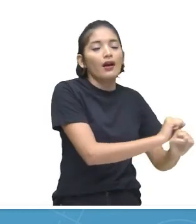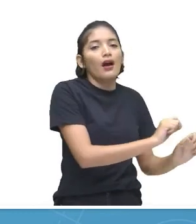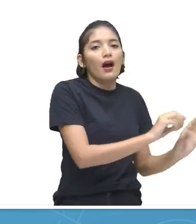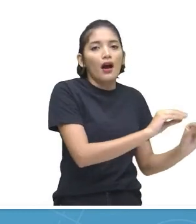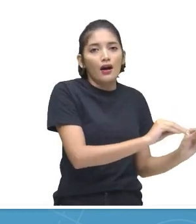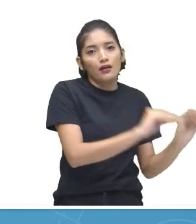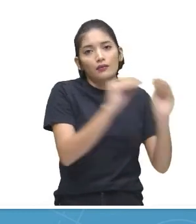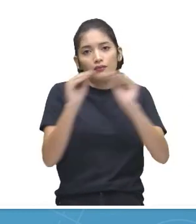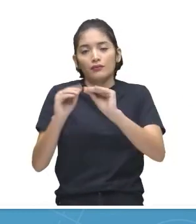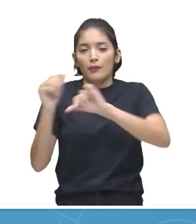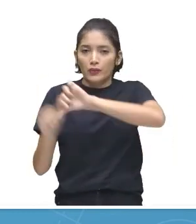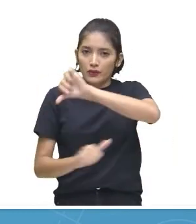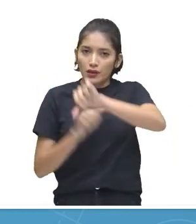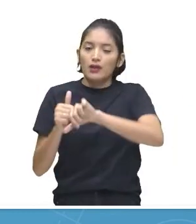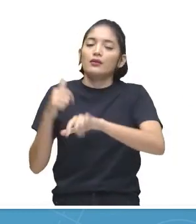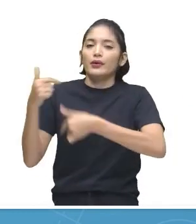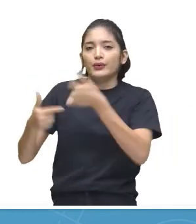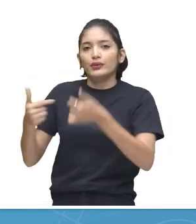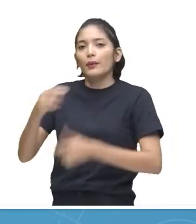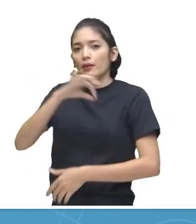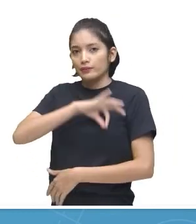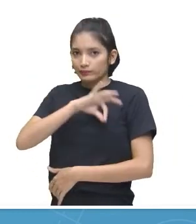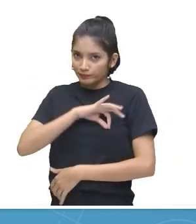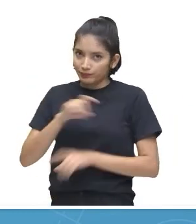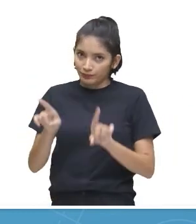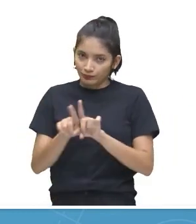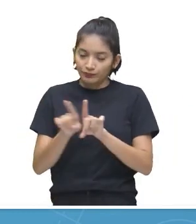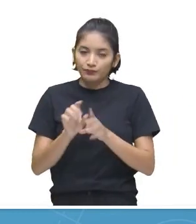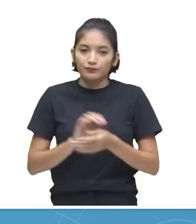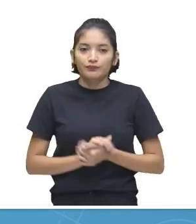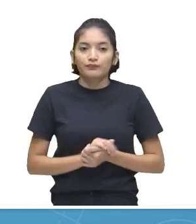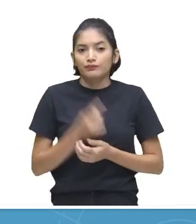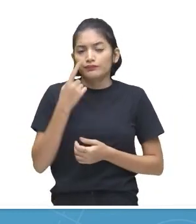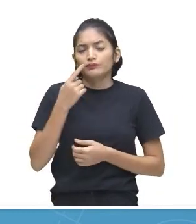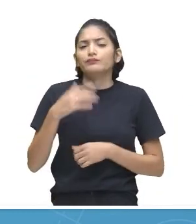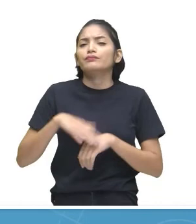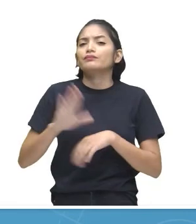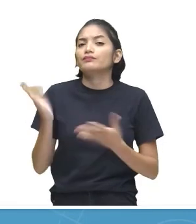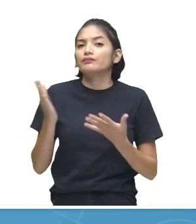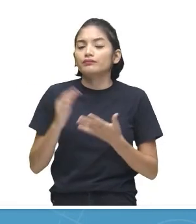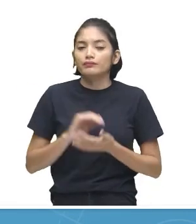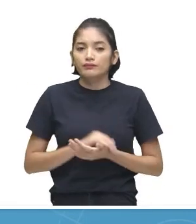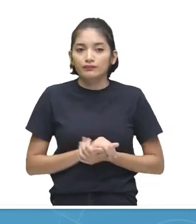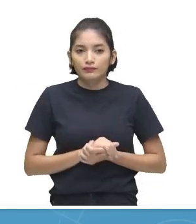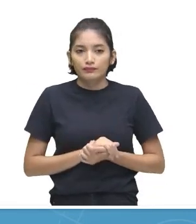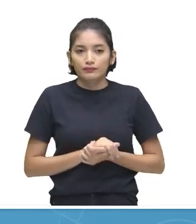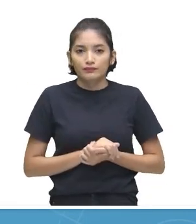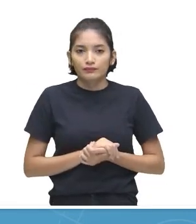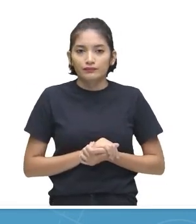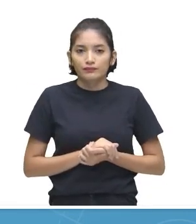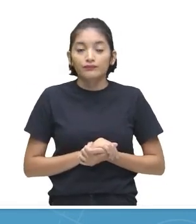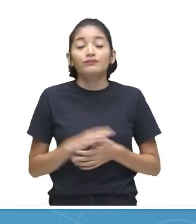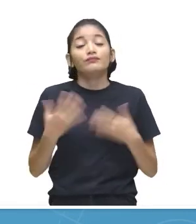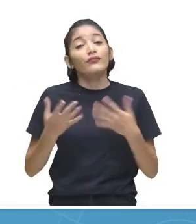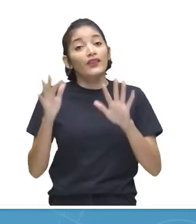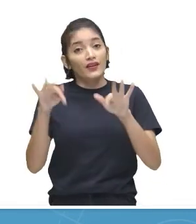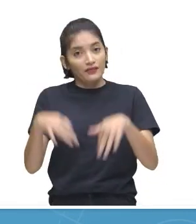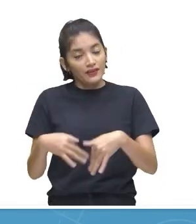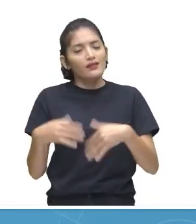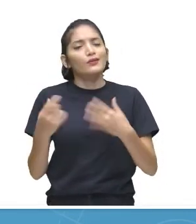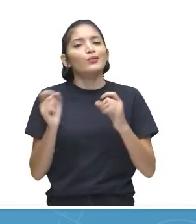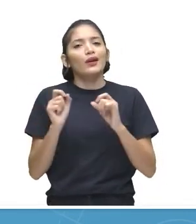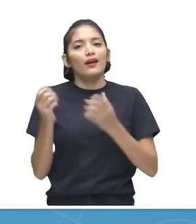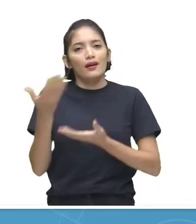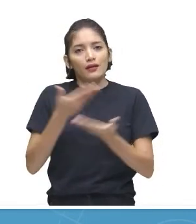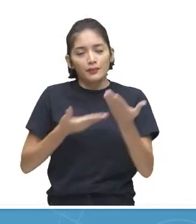obra assalariada. Realmente faz parte aí. E temos mais algum? Não, encerramos então aí a